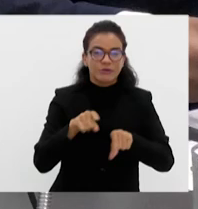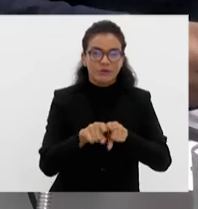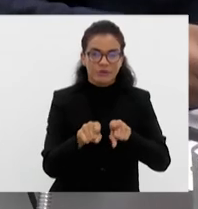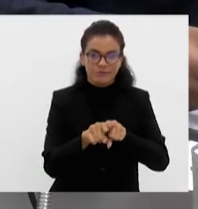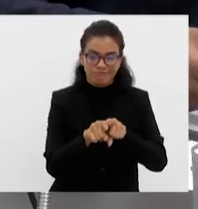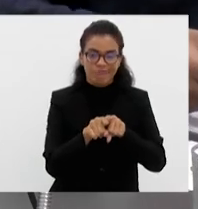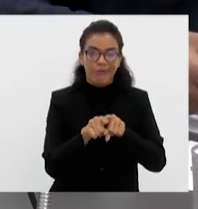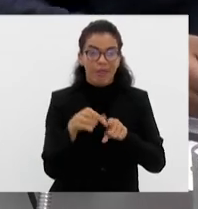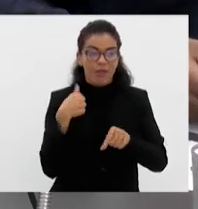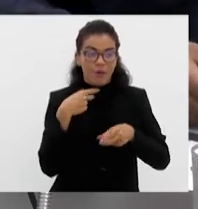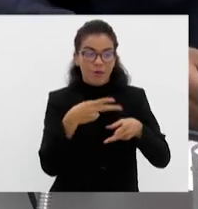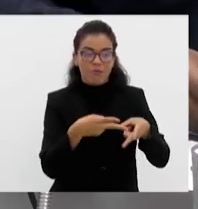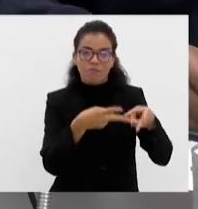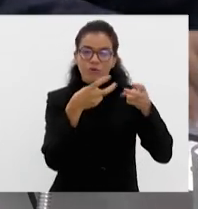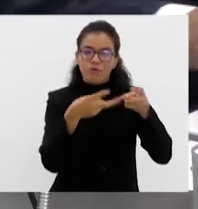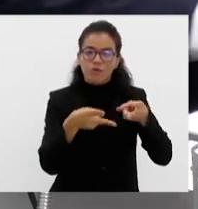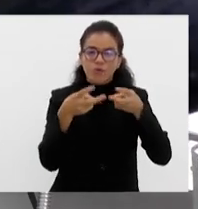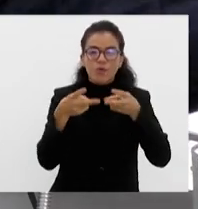meu ver,